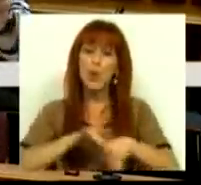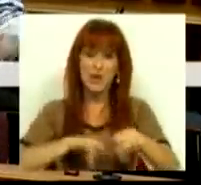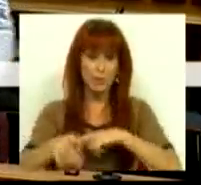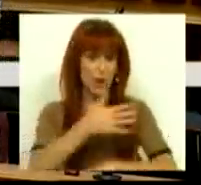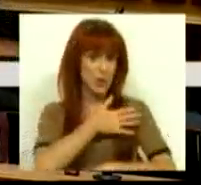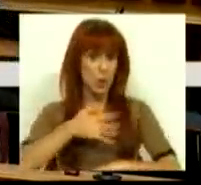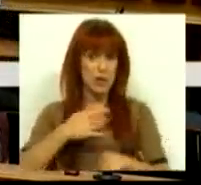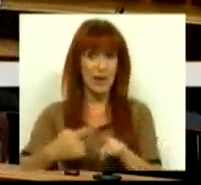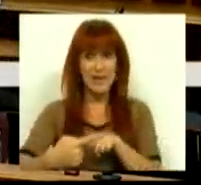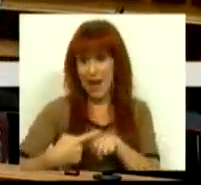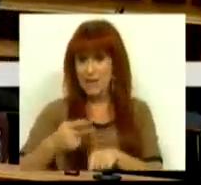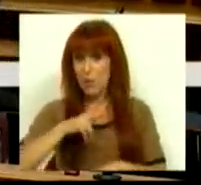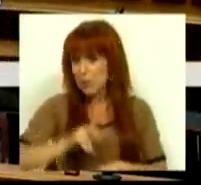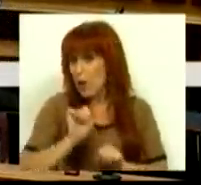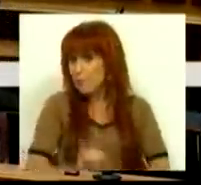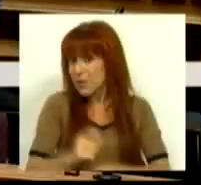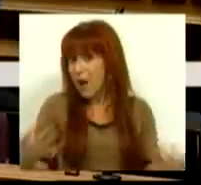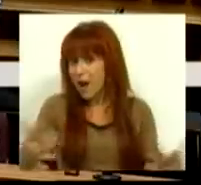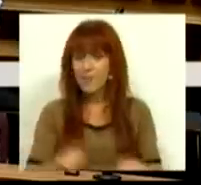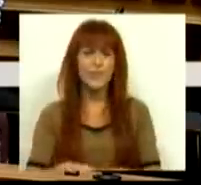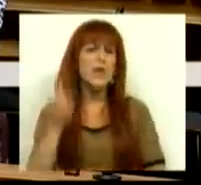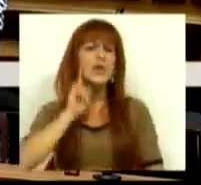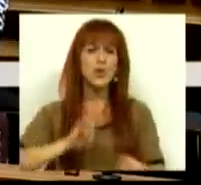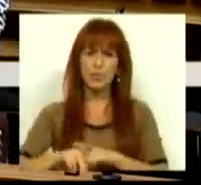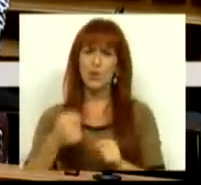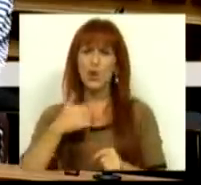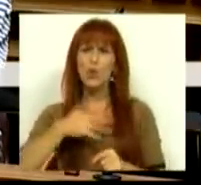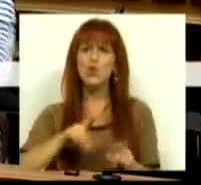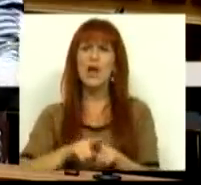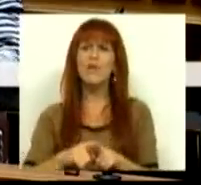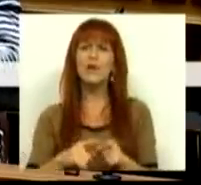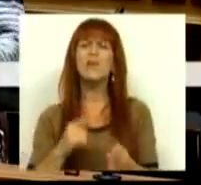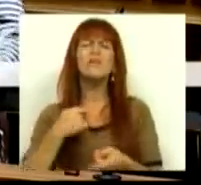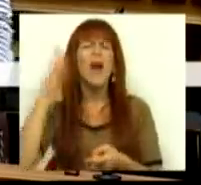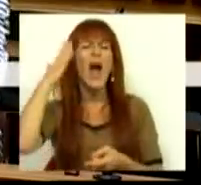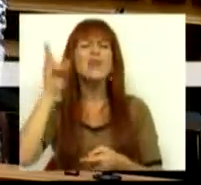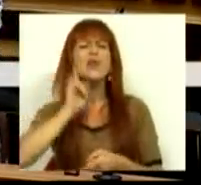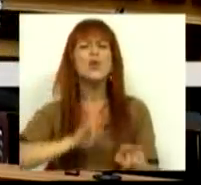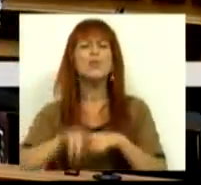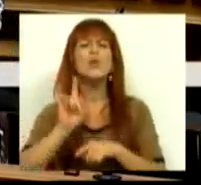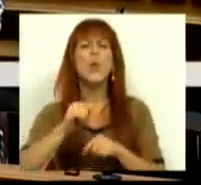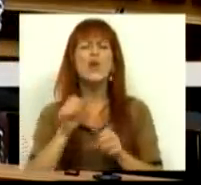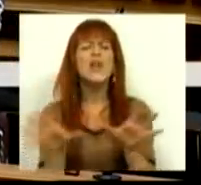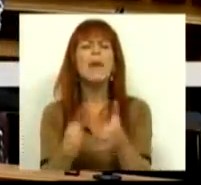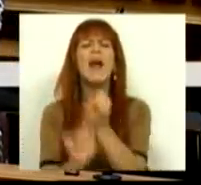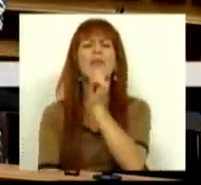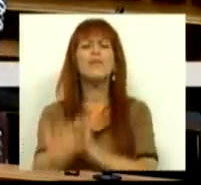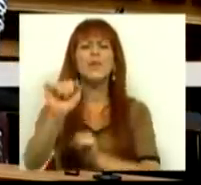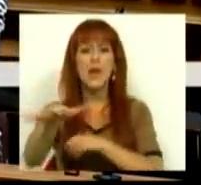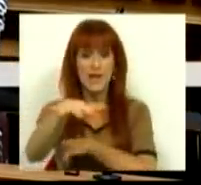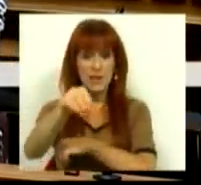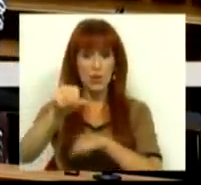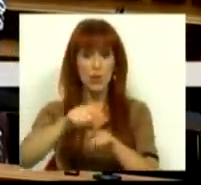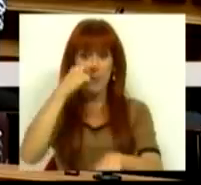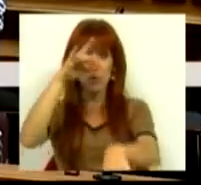de saúde que interessa verdadeiramente ao país. Sra. Deputada, eu gostava de lhe colocar o que pensa a Sra. Deputada e a sua bancada da